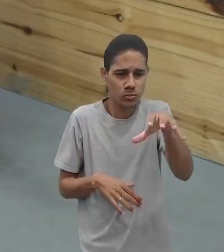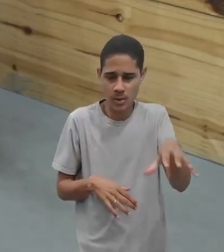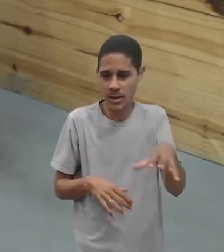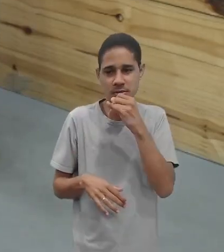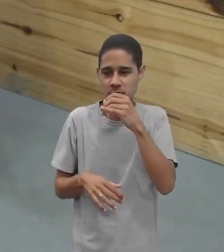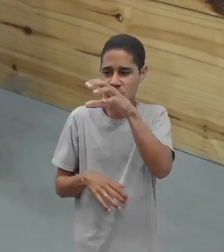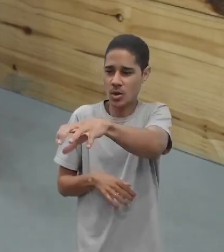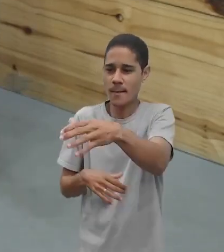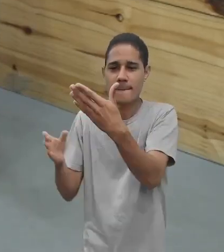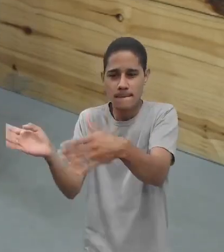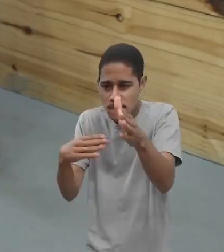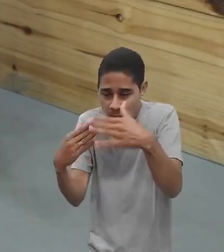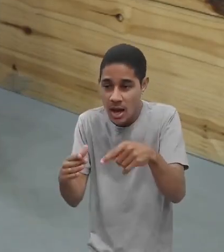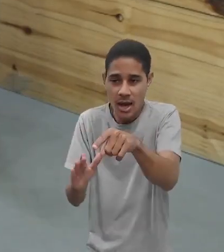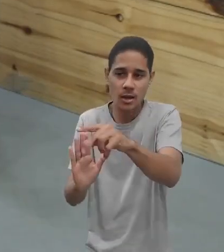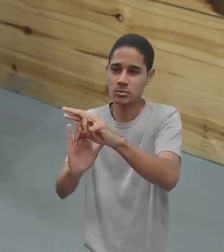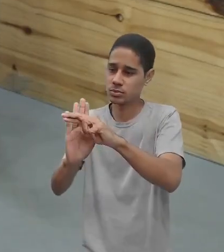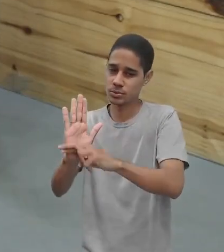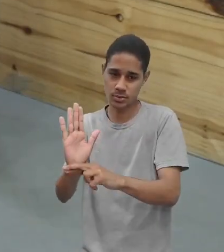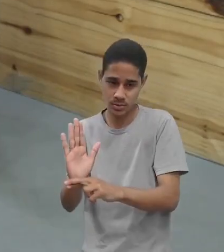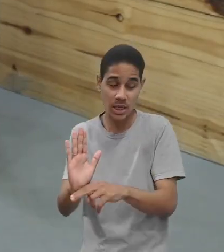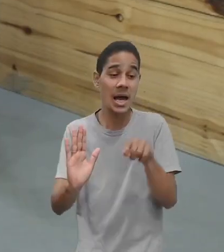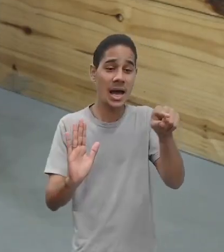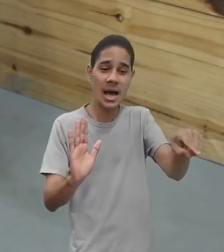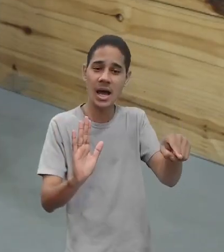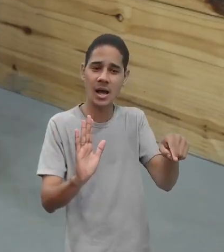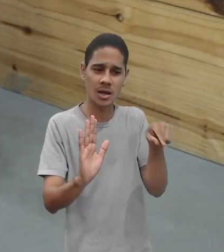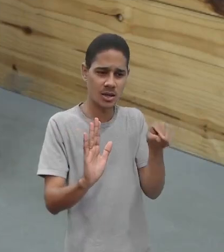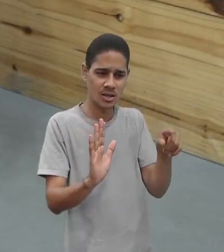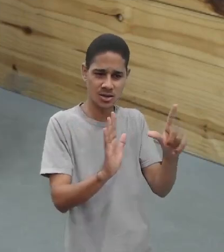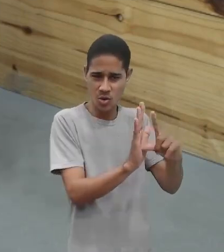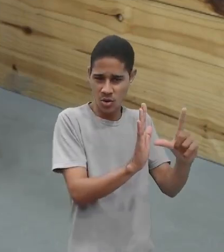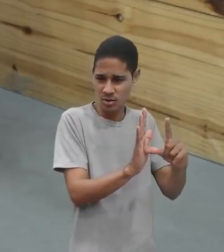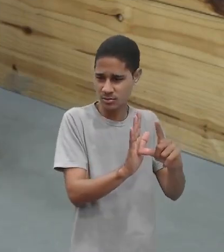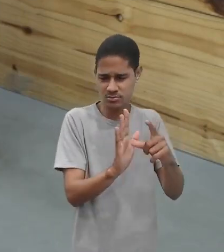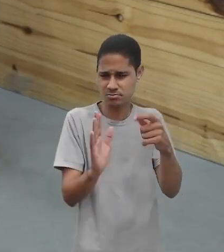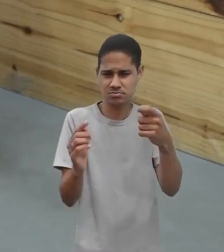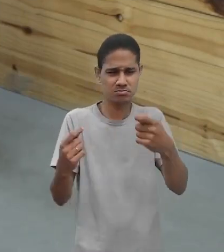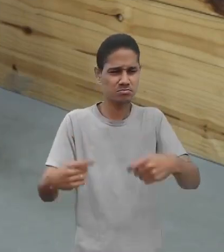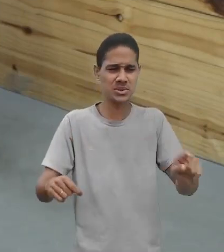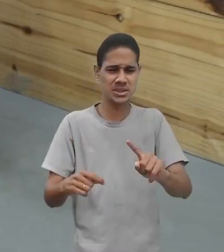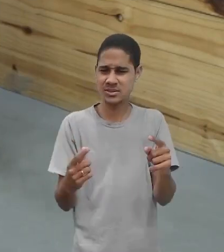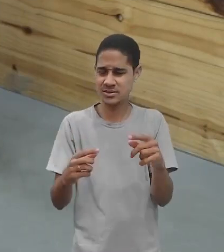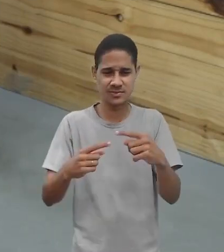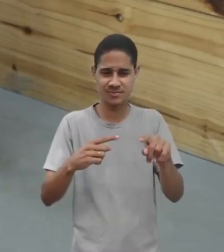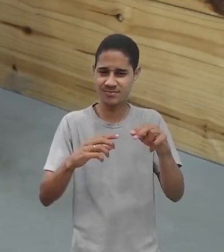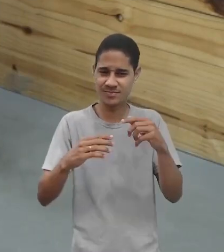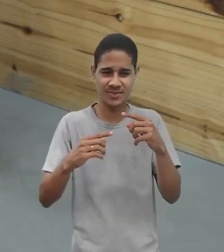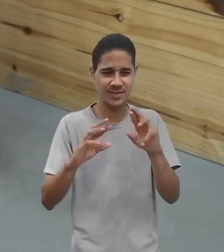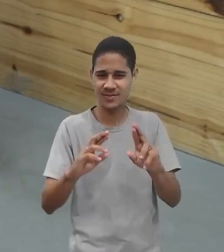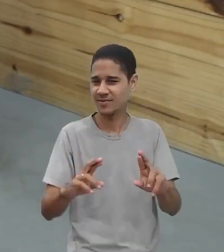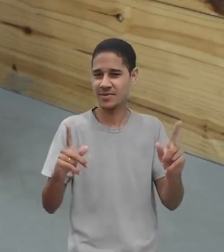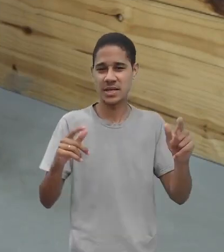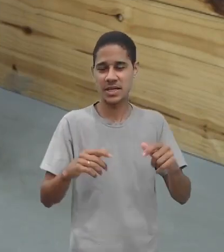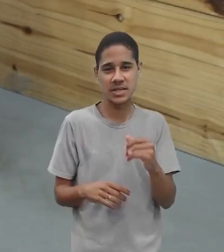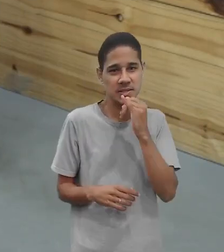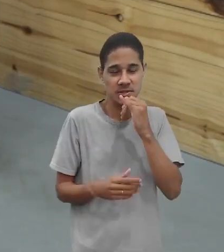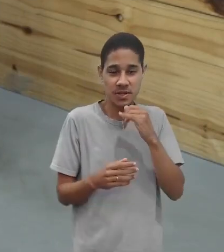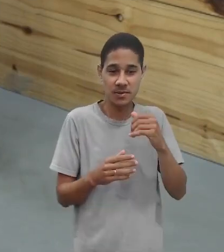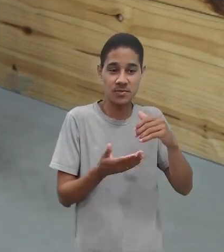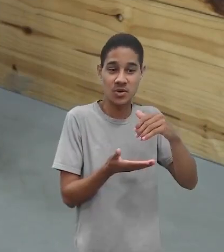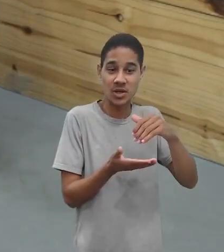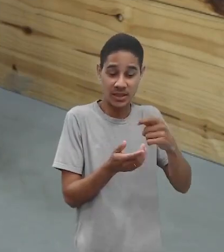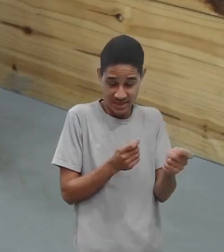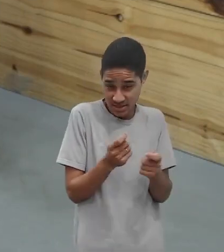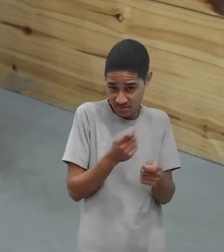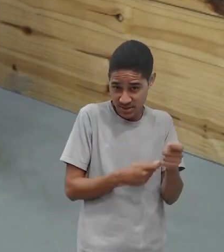precisa de determinados relatórios que o setor comercial não precisa. Não precisa. Entendeu? E aí, o setor, por exemplo, administrativo precisa de informações que